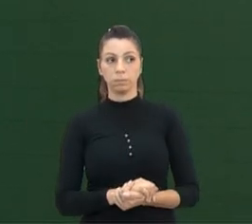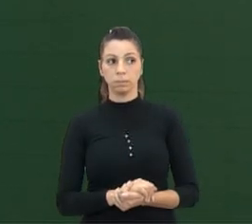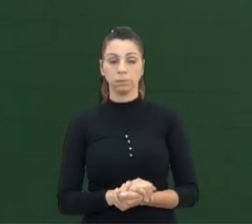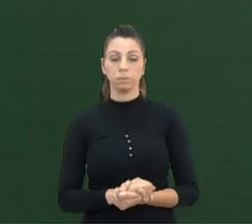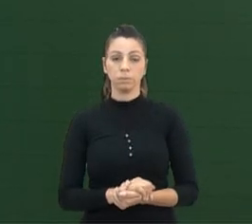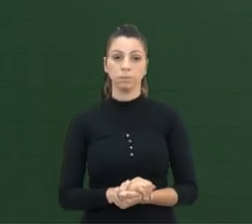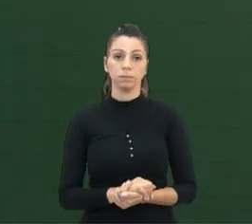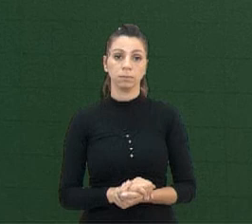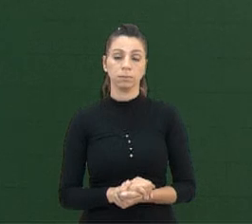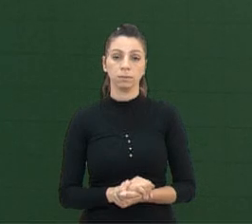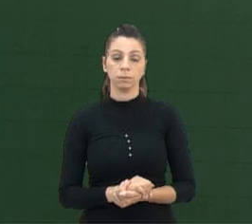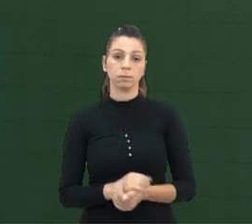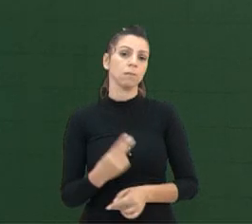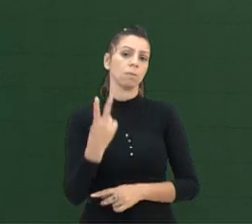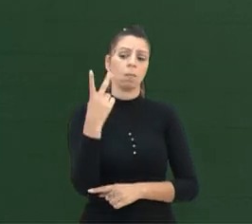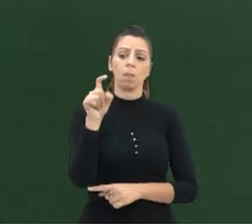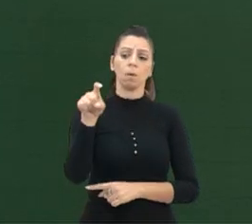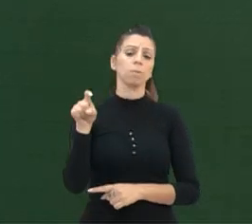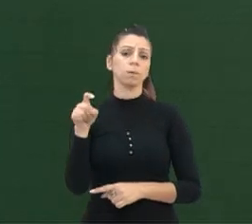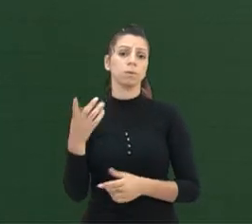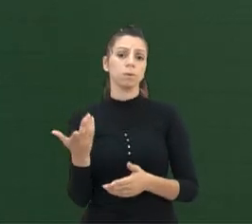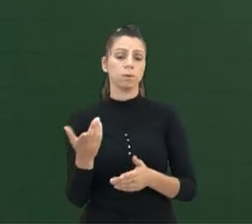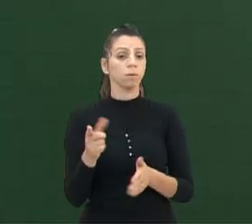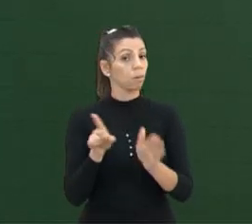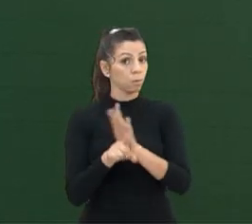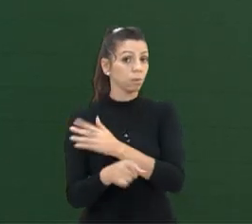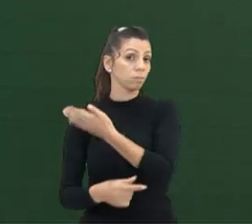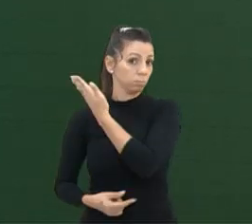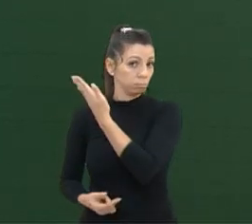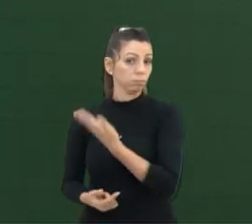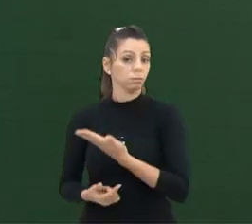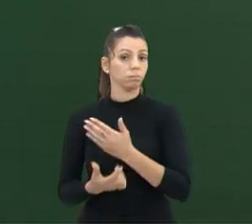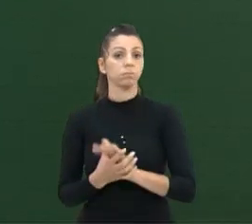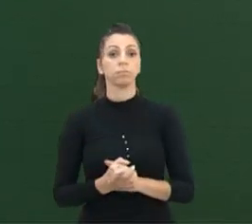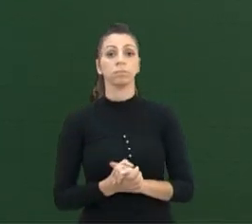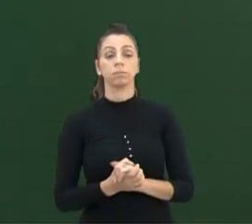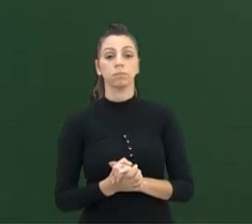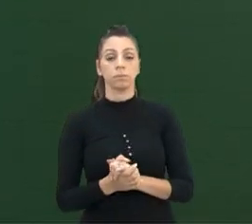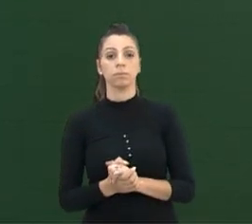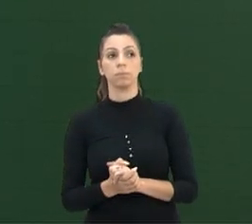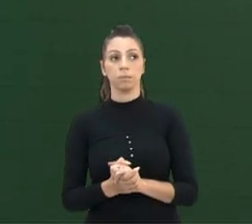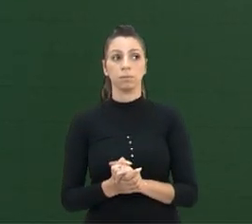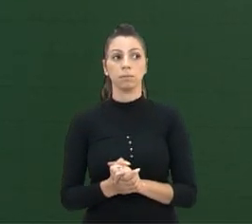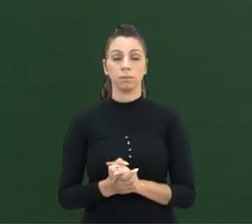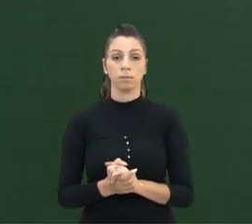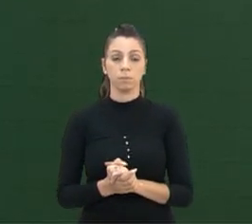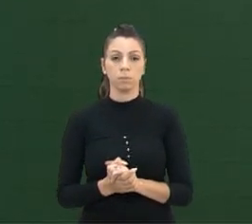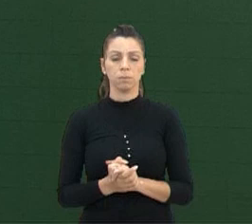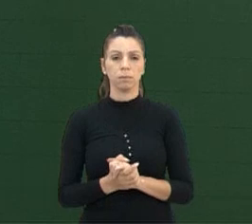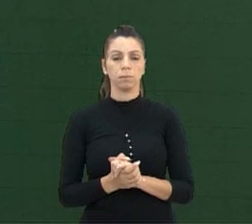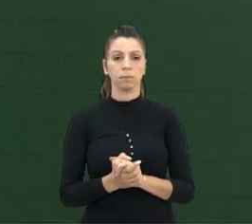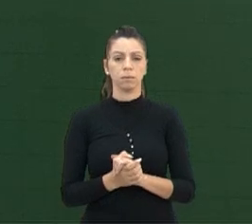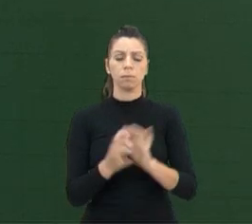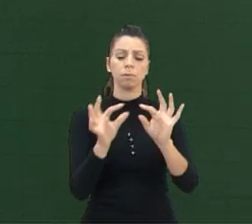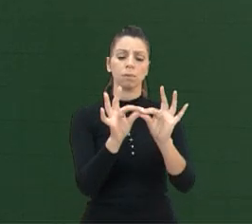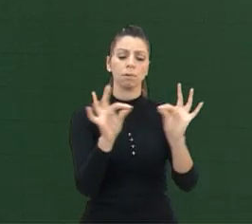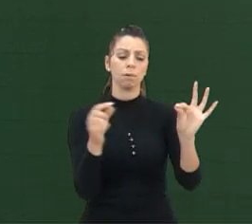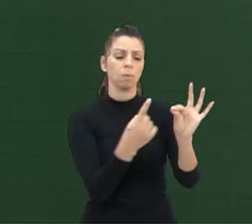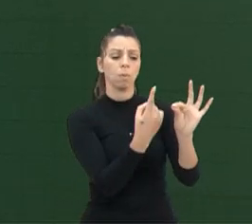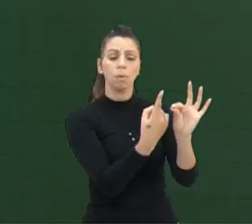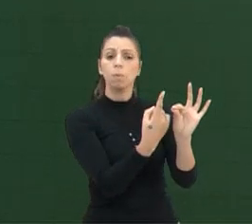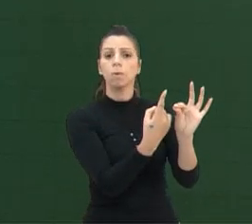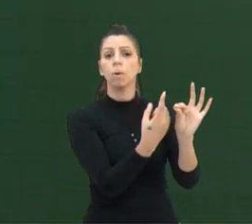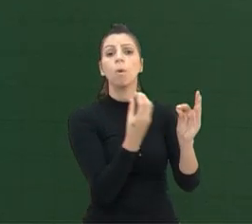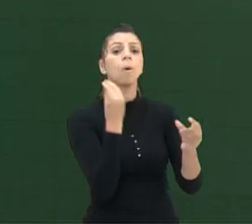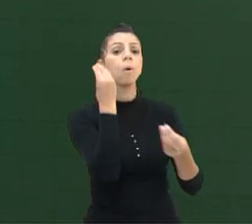Segundo caso, o 2x. Vamos pensar no 2x, que é o que foi perguntado, né? Bom, se esse pedaço aqui é 1, como é que eu faço o